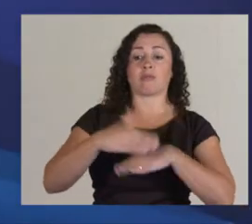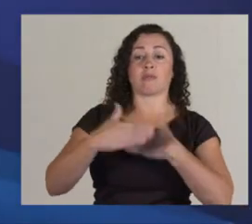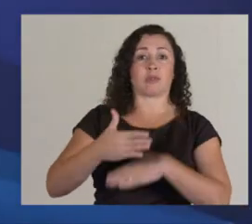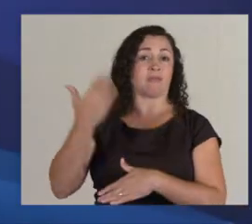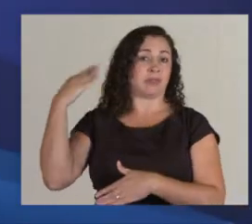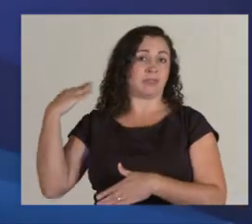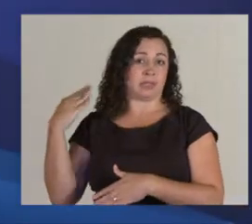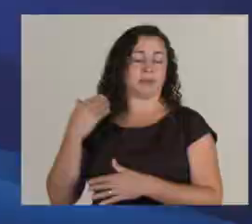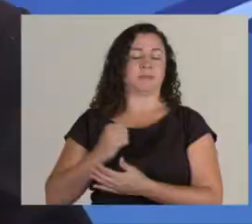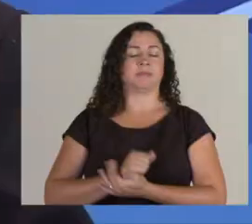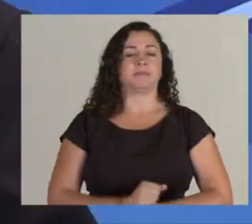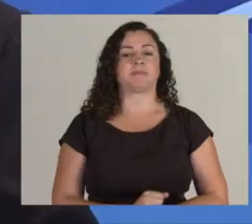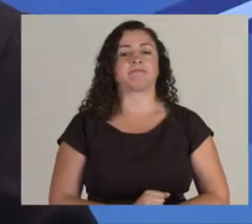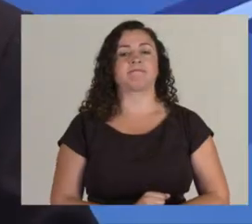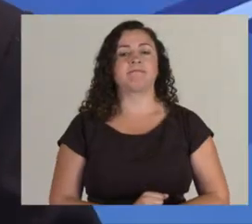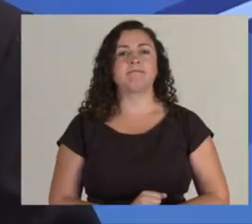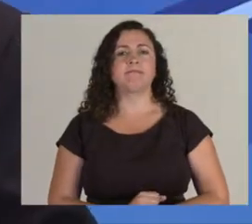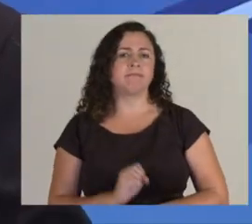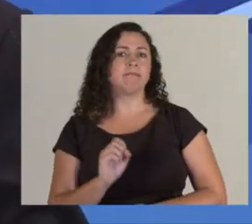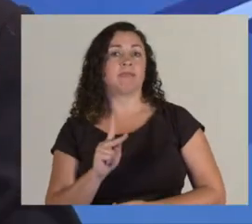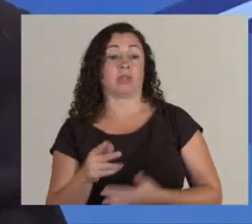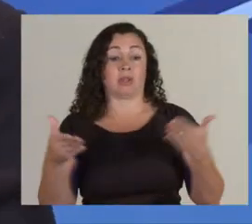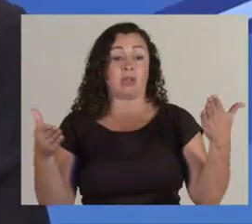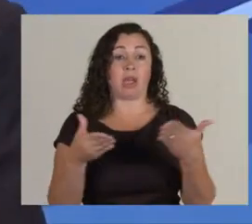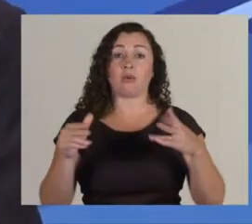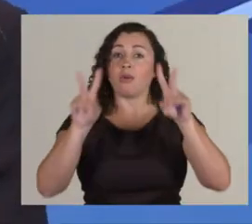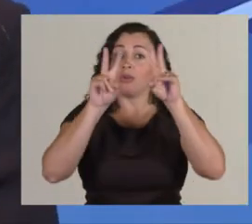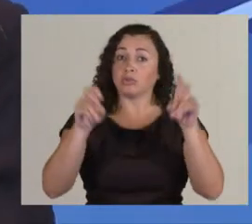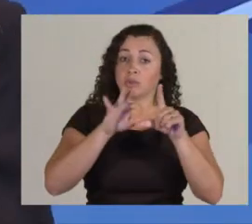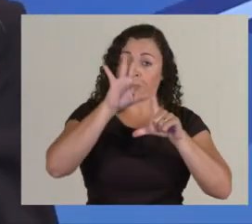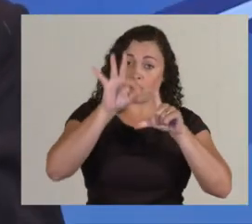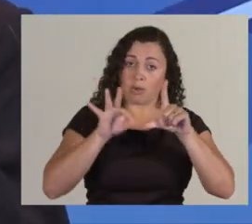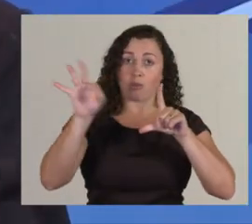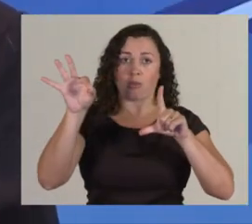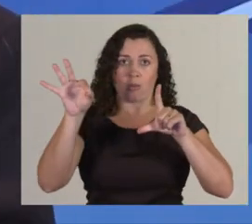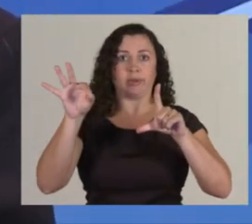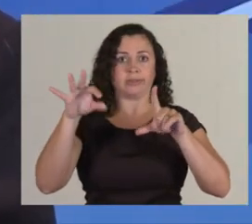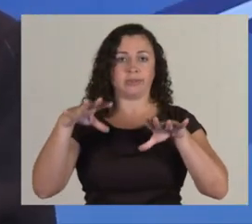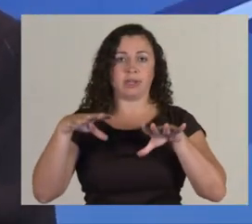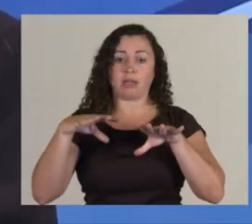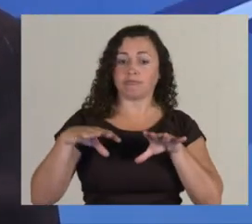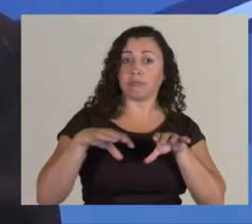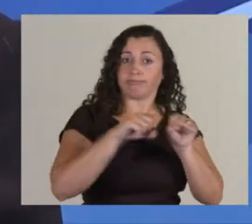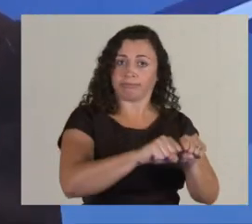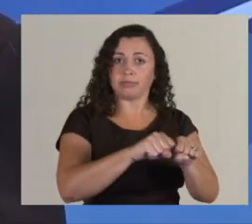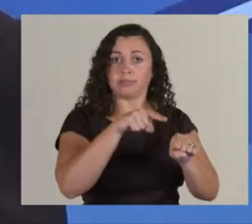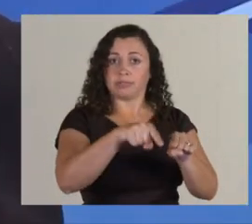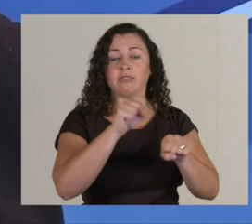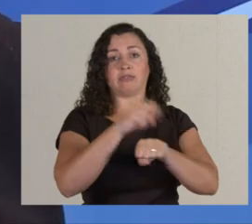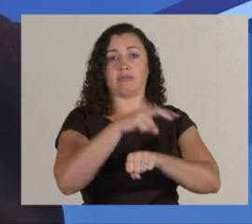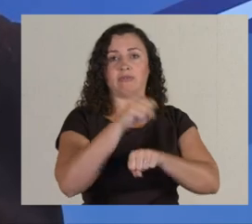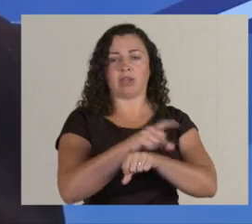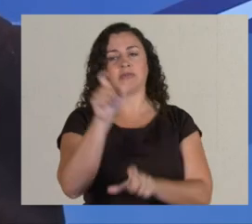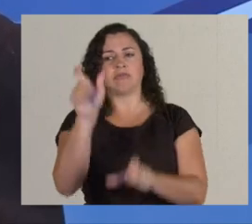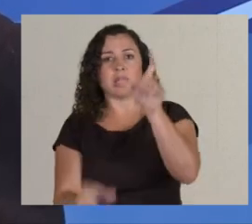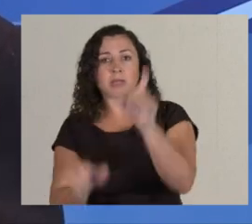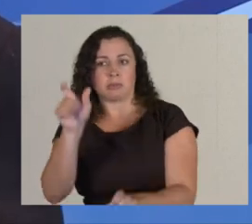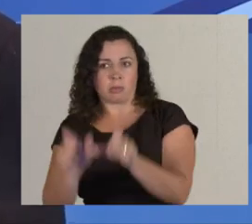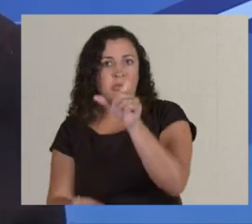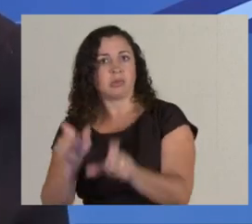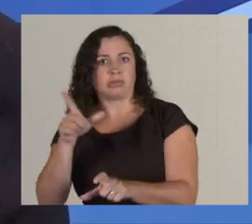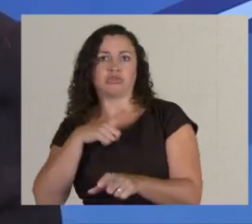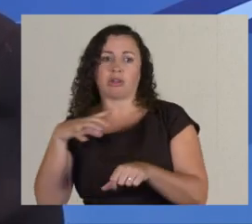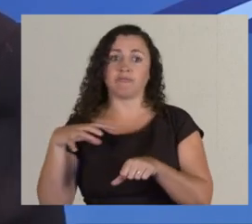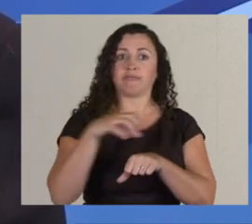vestibular. Certo. Bom, por enquanto aqui nós estamos falando das cotas, que é a reserva de vagas. Quer dizer, essa população já teria